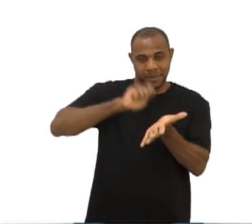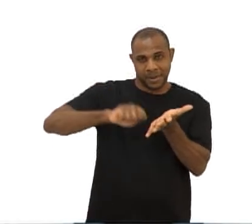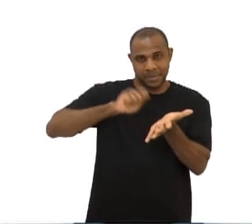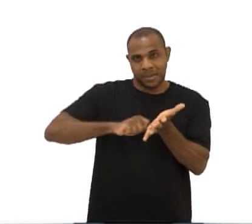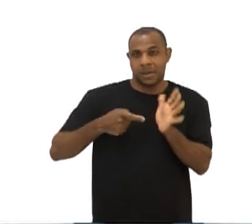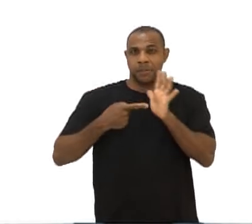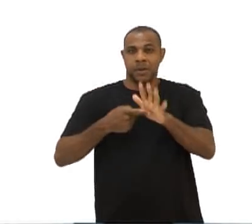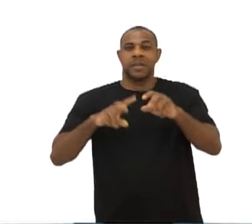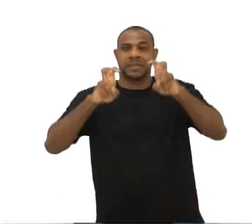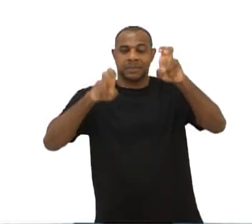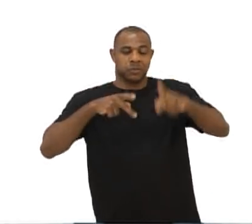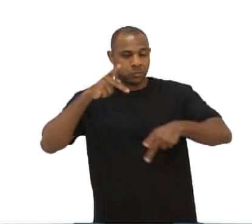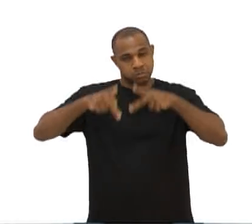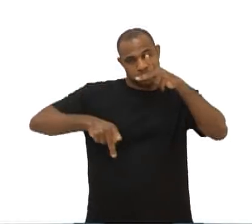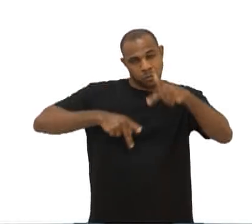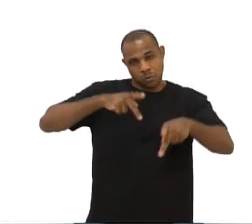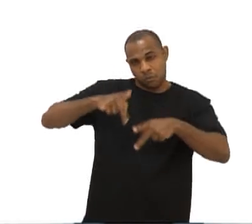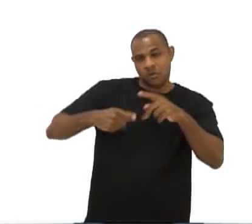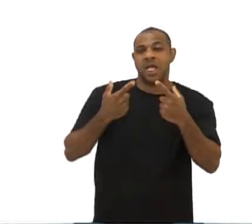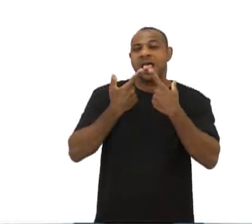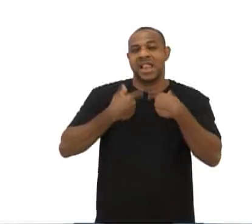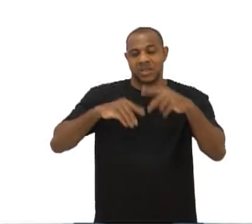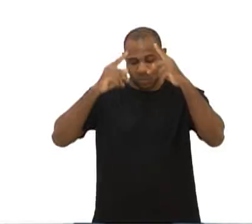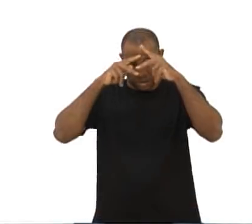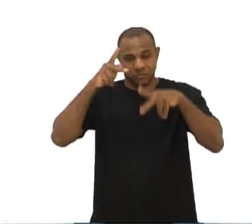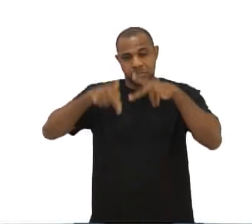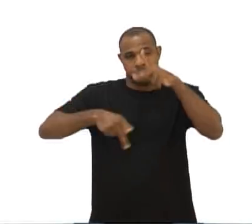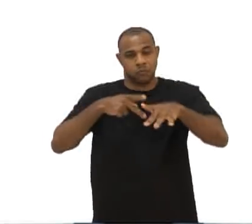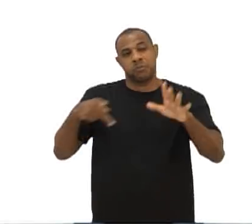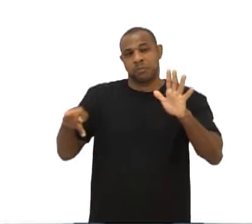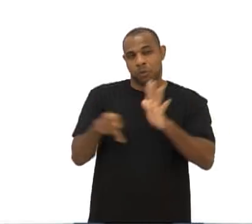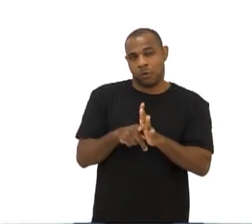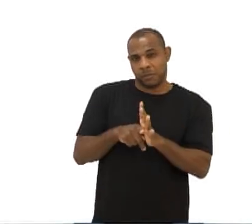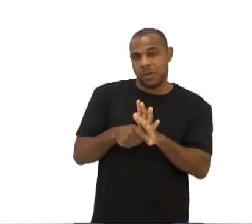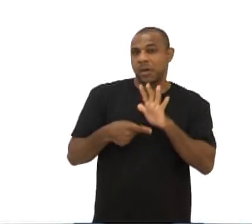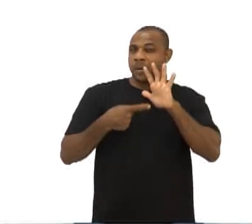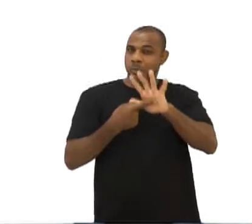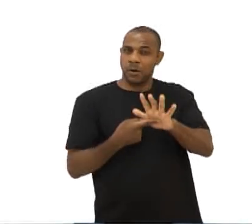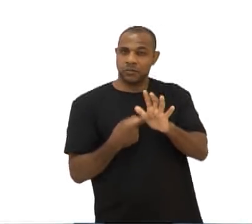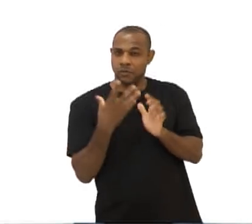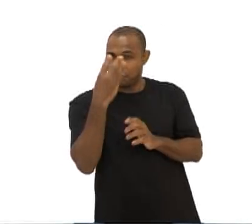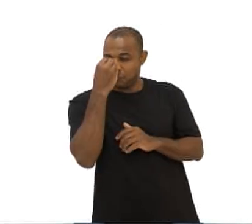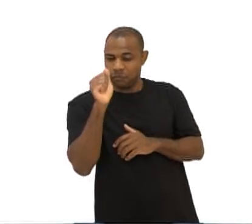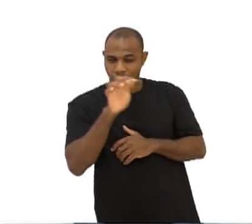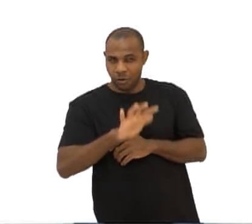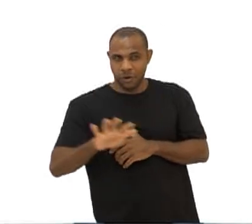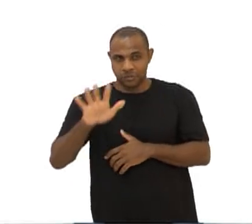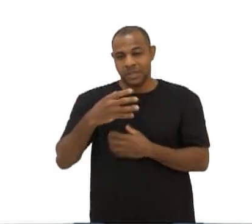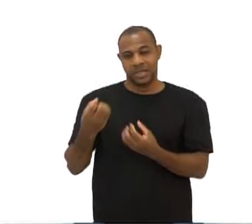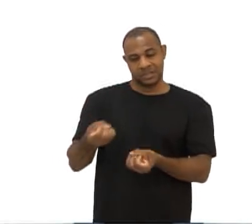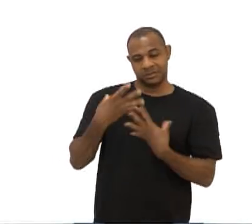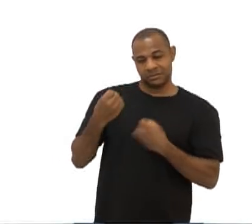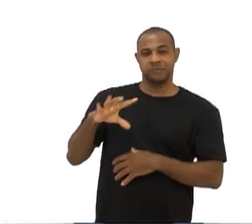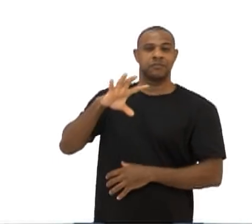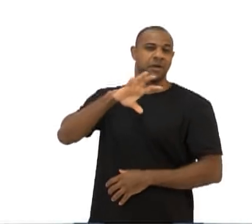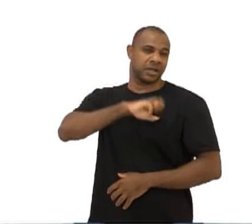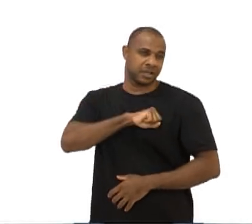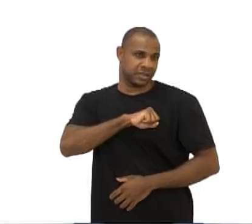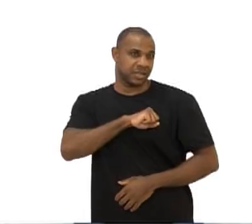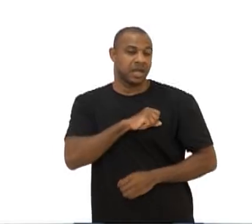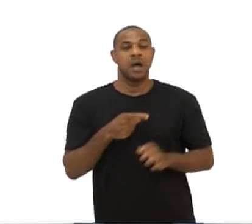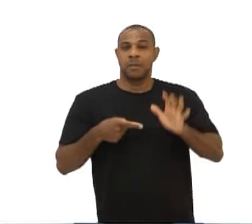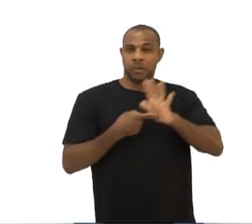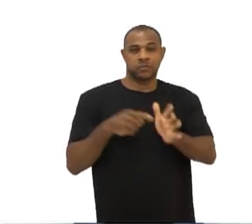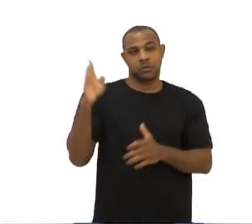do próprio povo e linguagem popular. Ilustrado em xilogravura, ensina e faz amar. Mostra